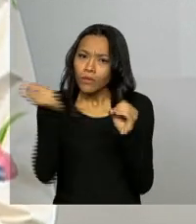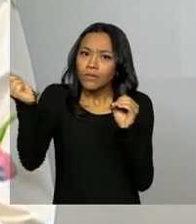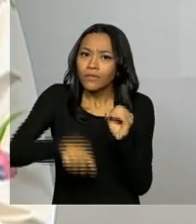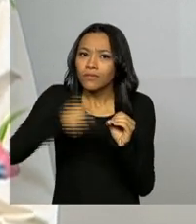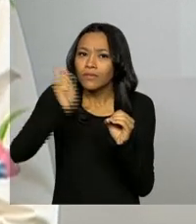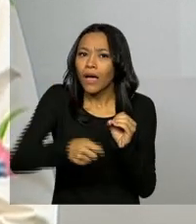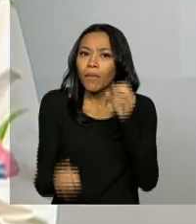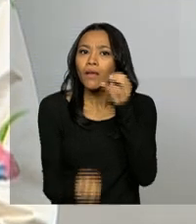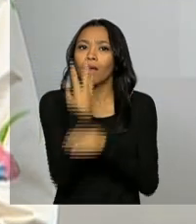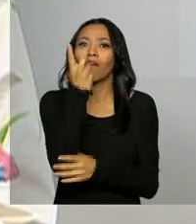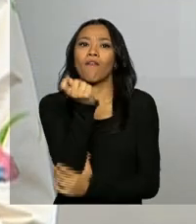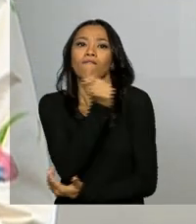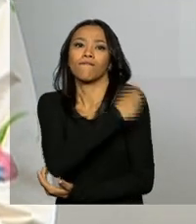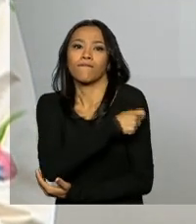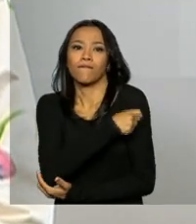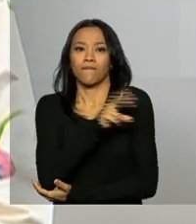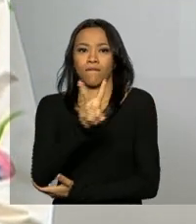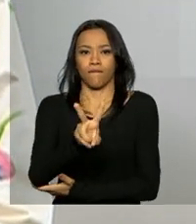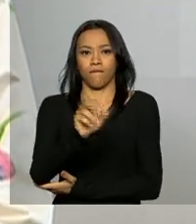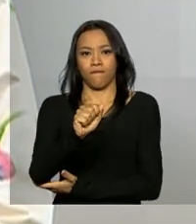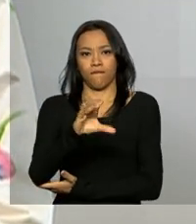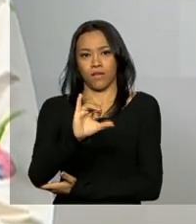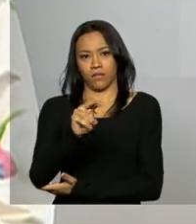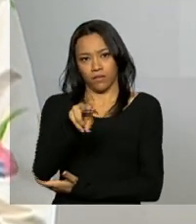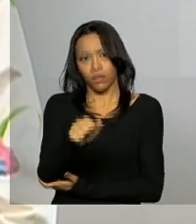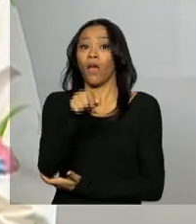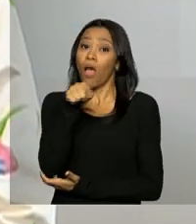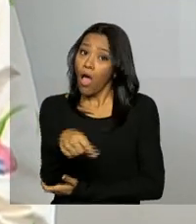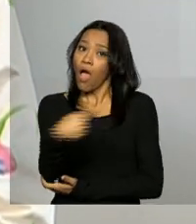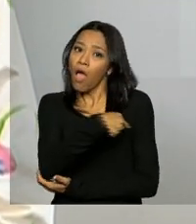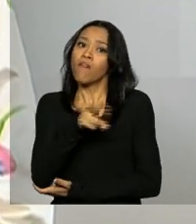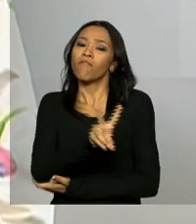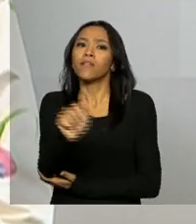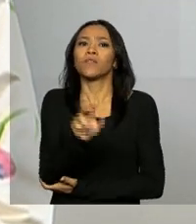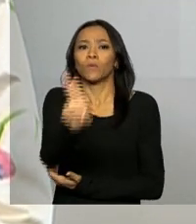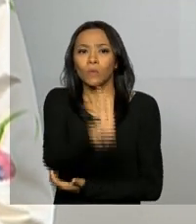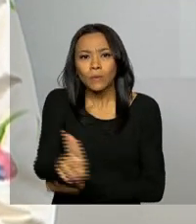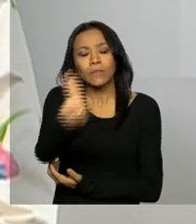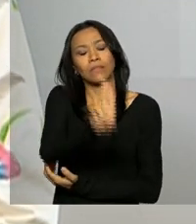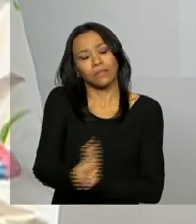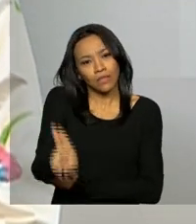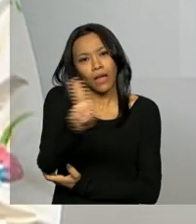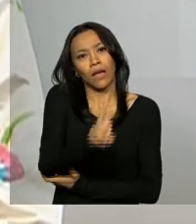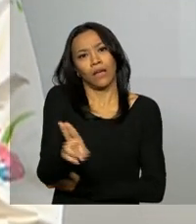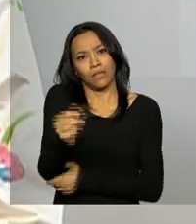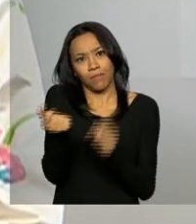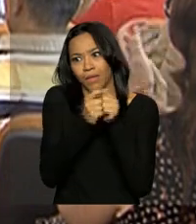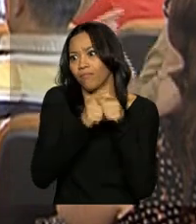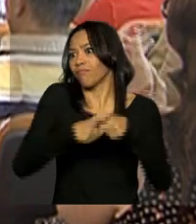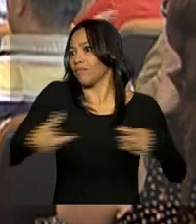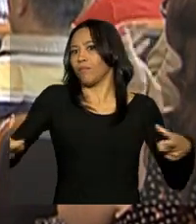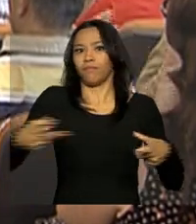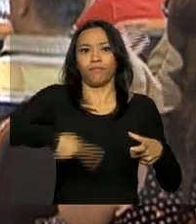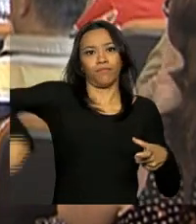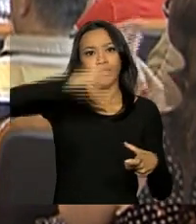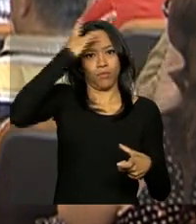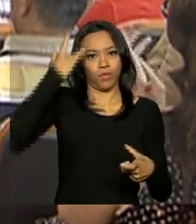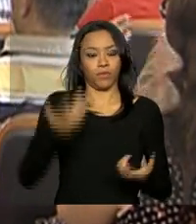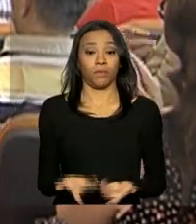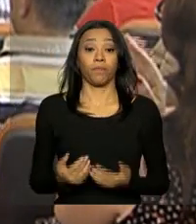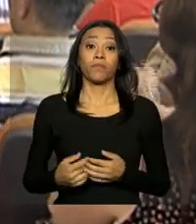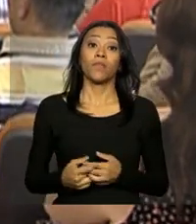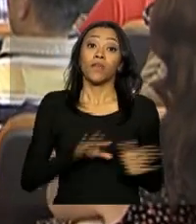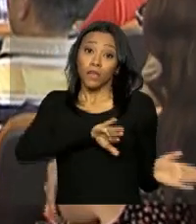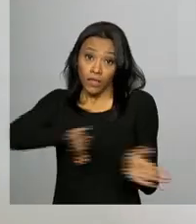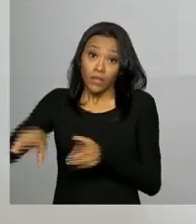que é hoje, sem sombra de dúvida, seria usada por uma parte importante da humanidade. A presidenta Dilma